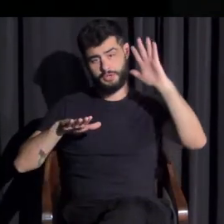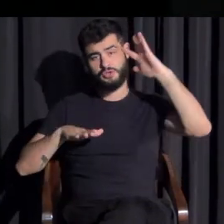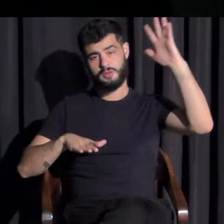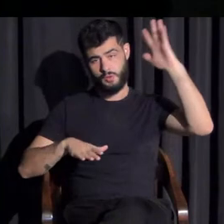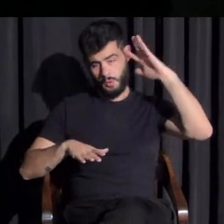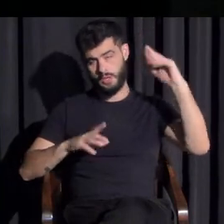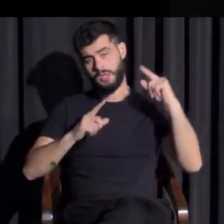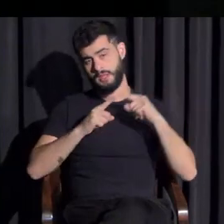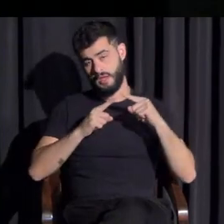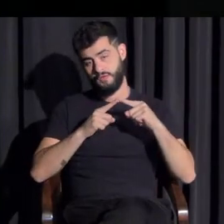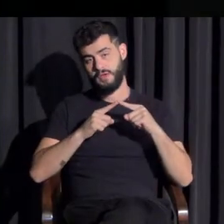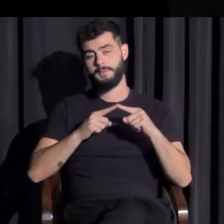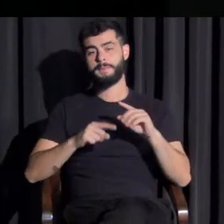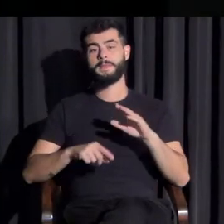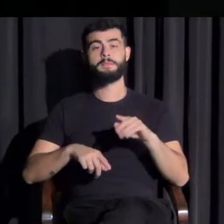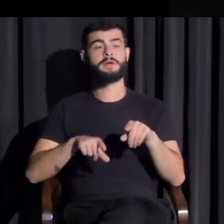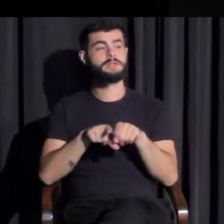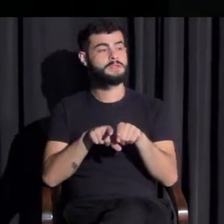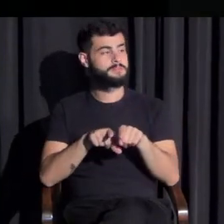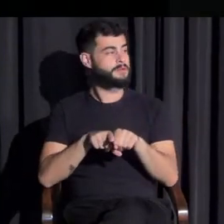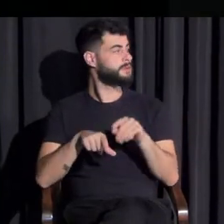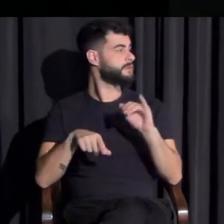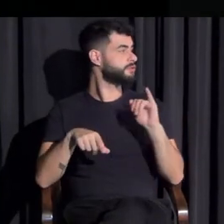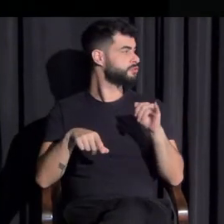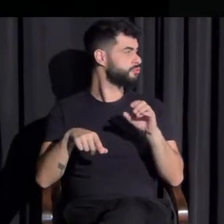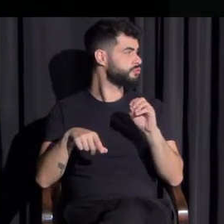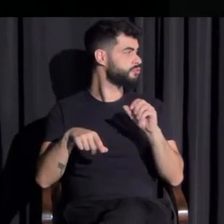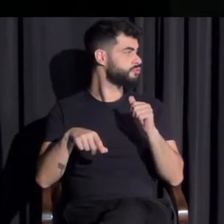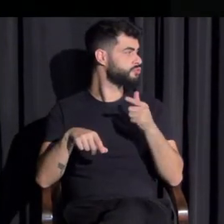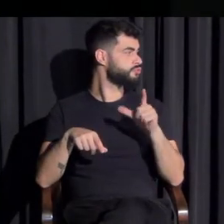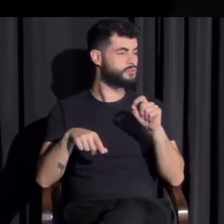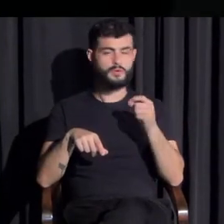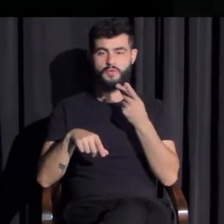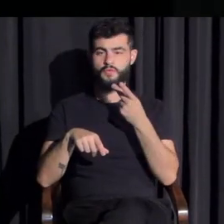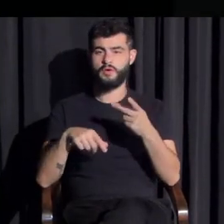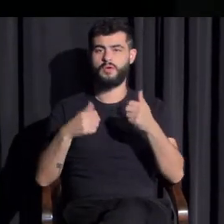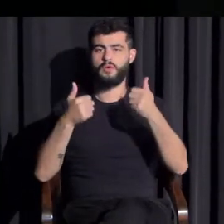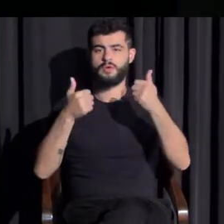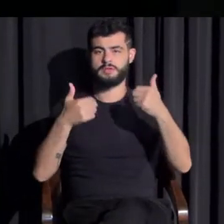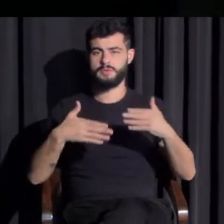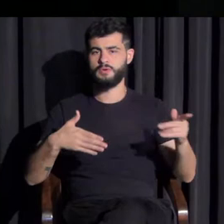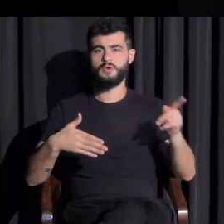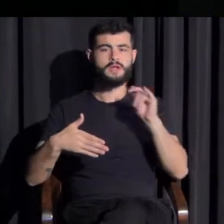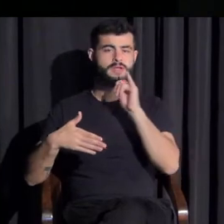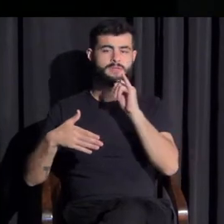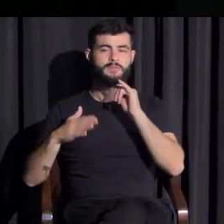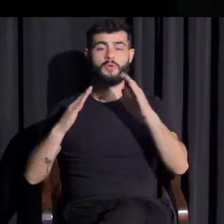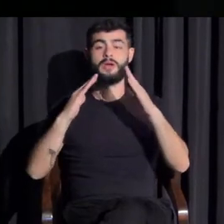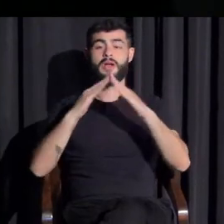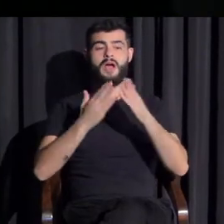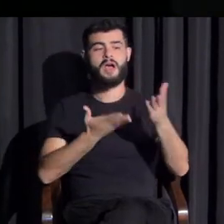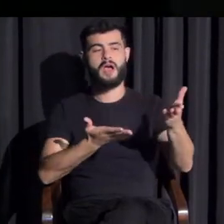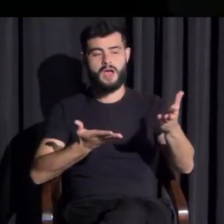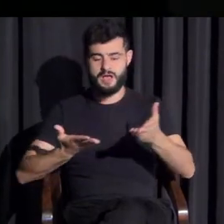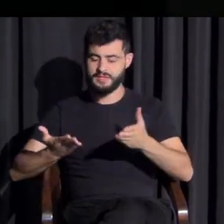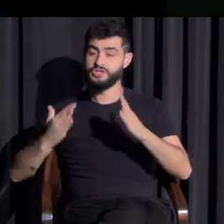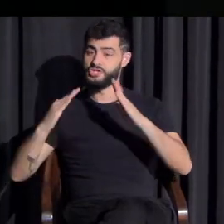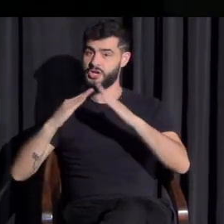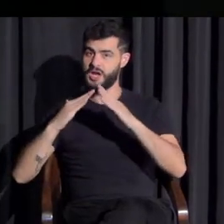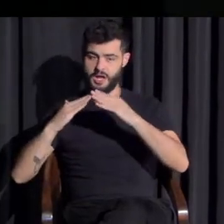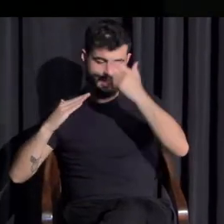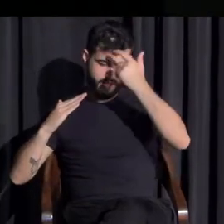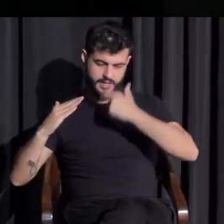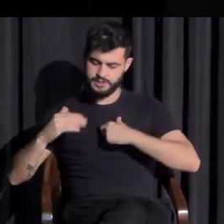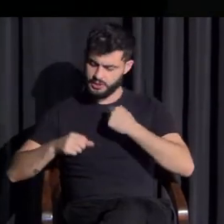né, o João já deu início a falar da casa, né, essas tantas casas que vamos lutando por construir, inclusive